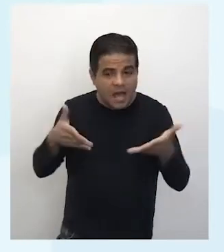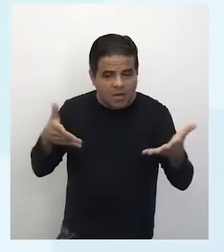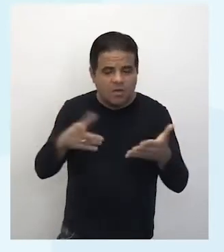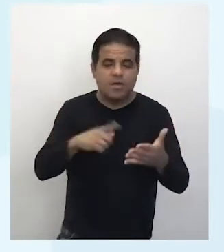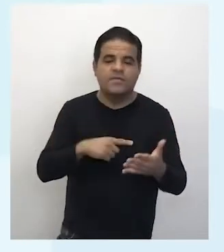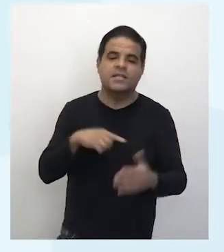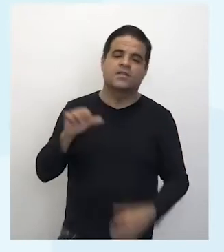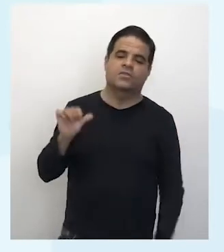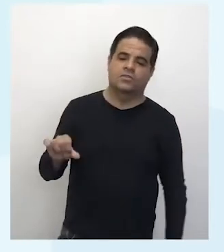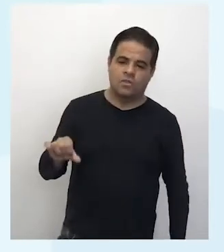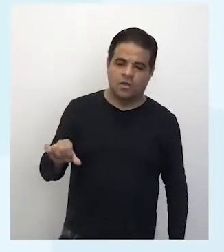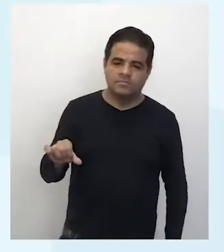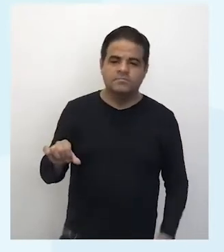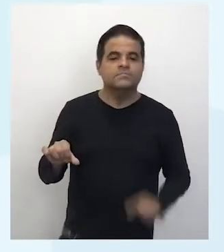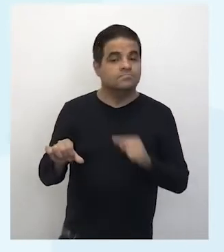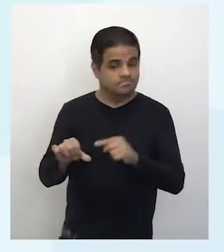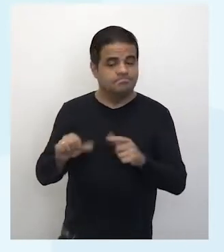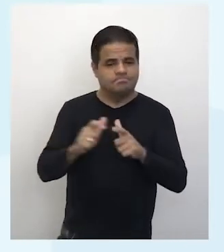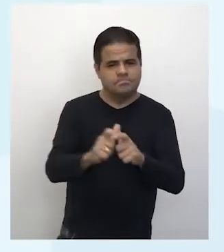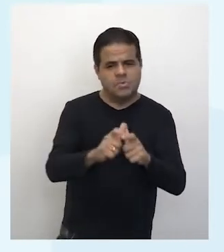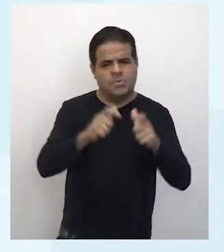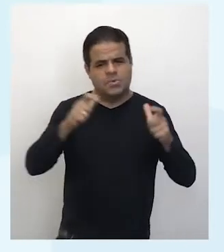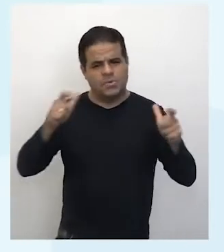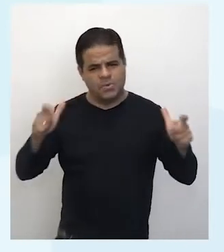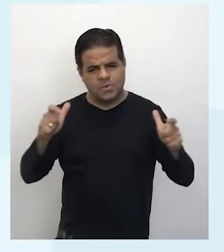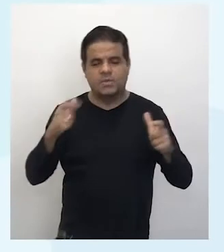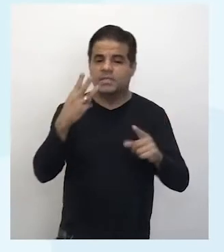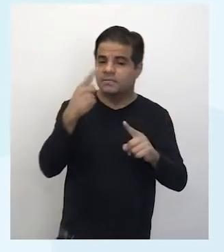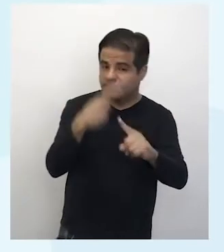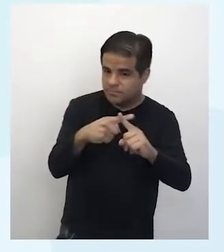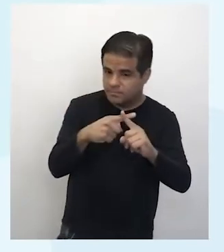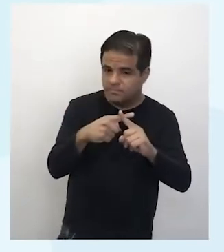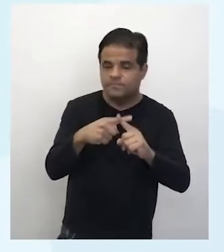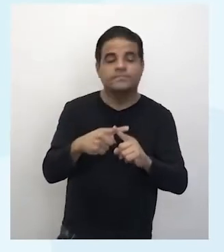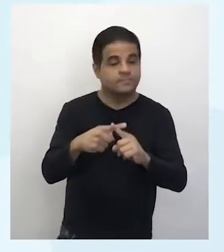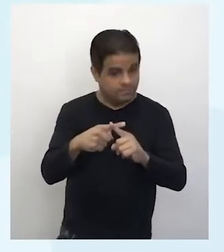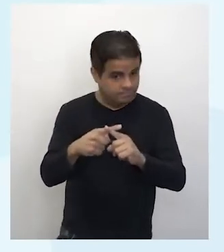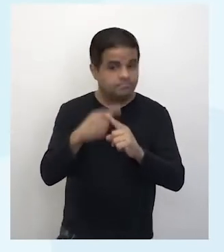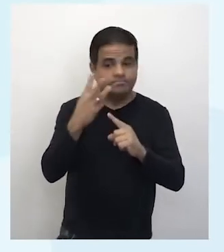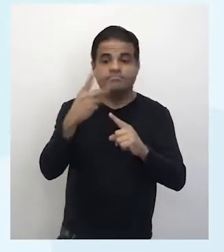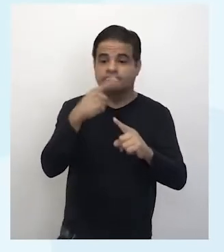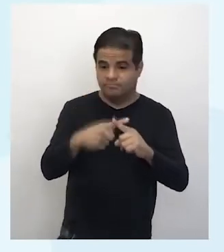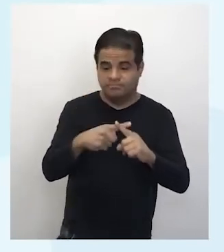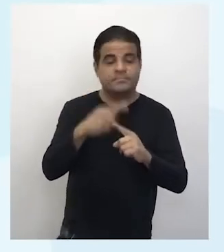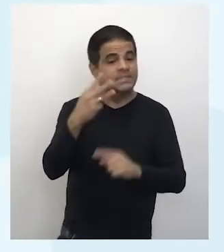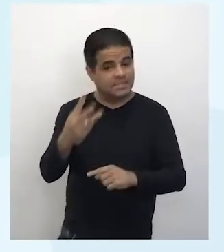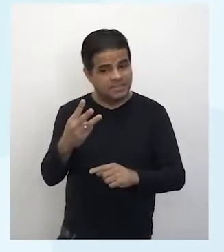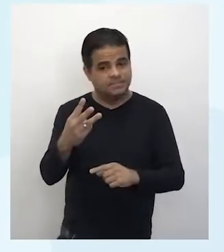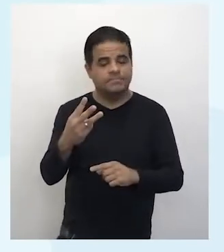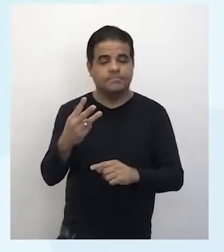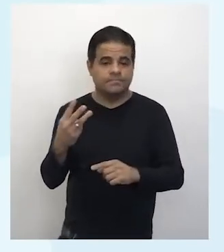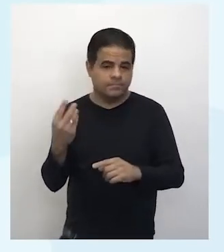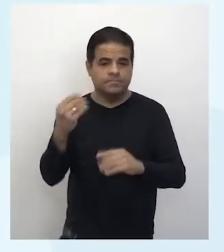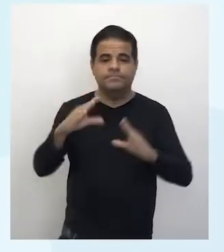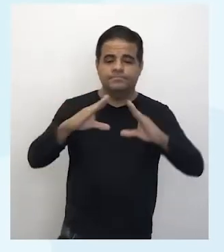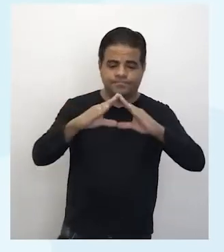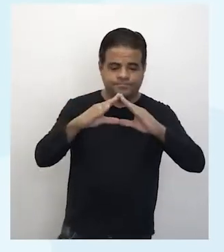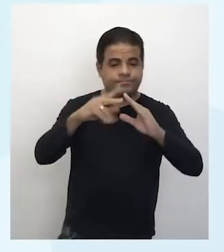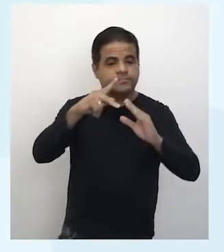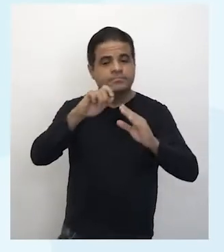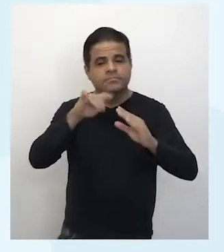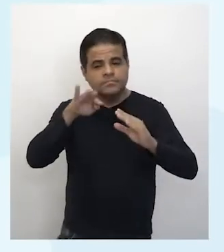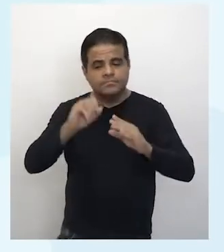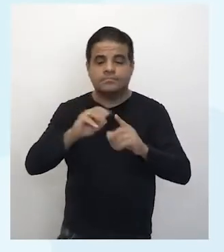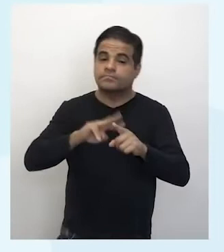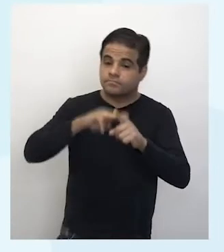vai ter nove então eu ampliei três vezes ficou três vezes três então o perímetro e